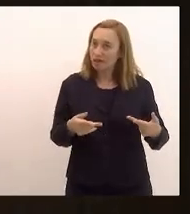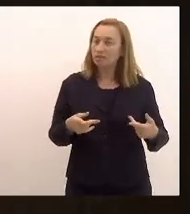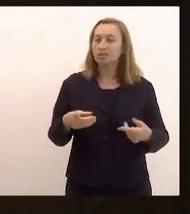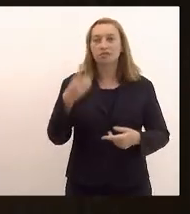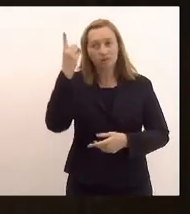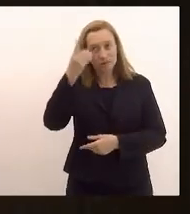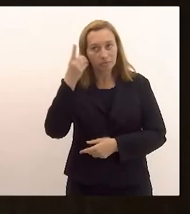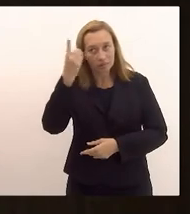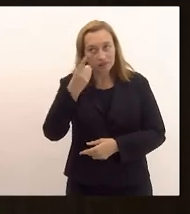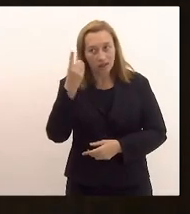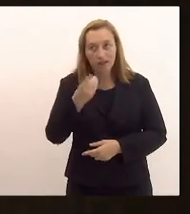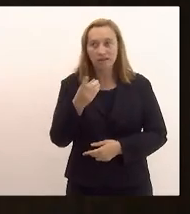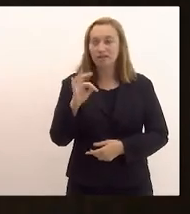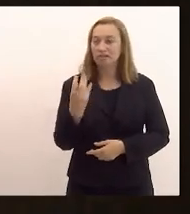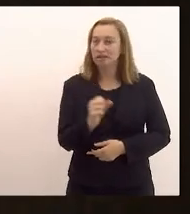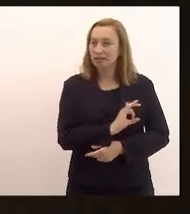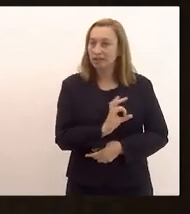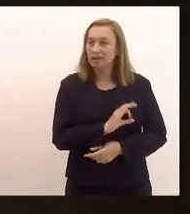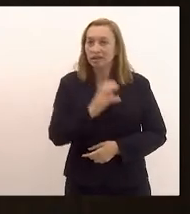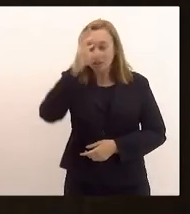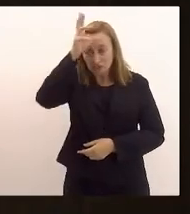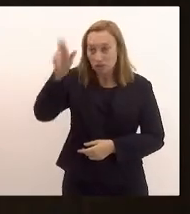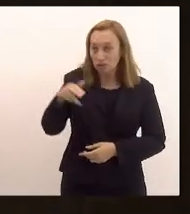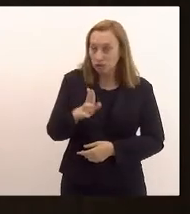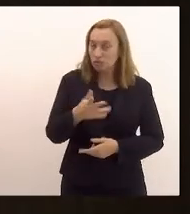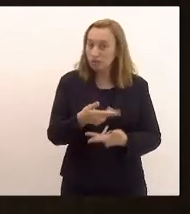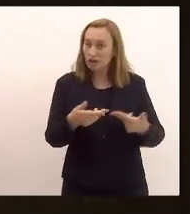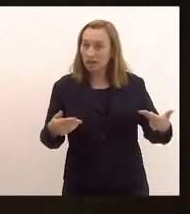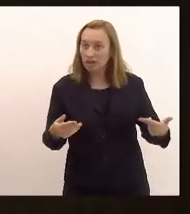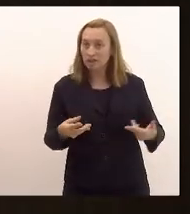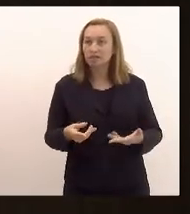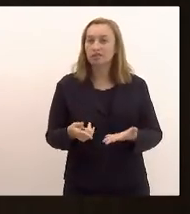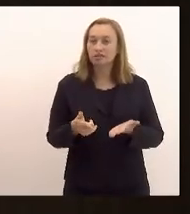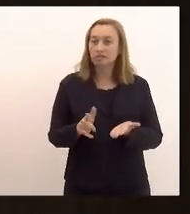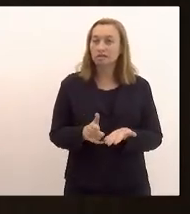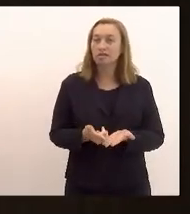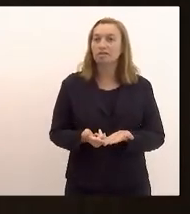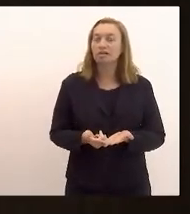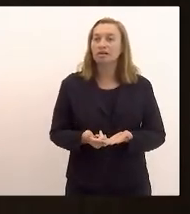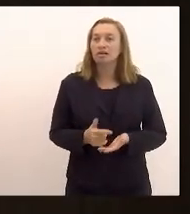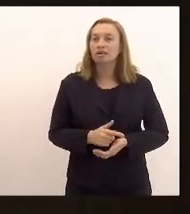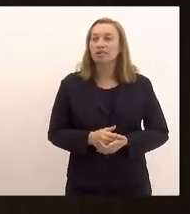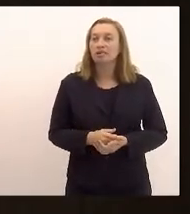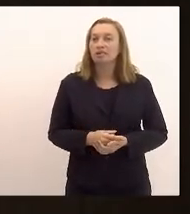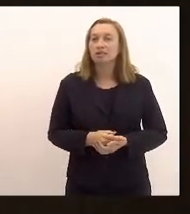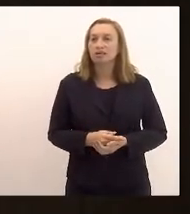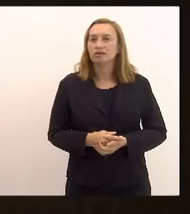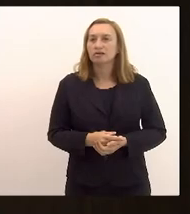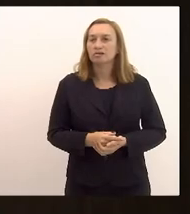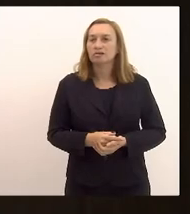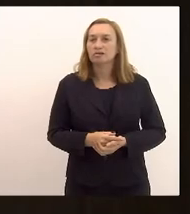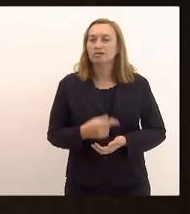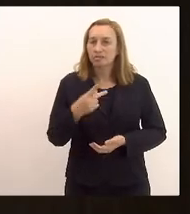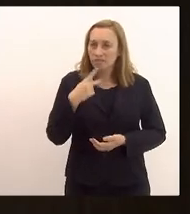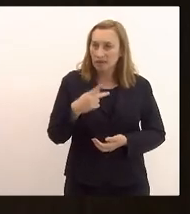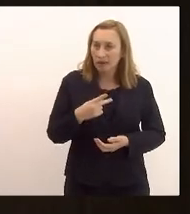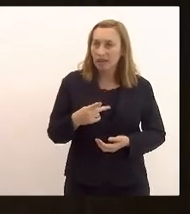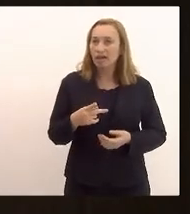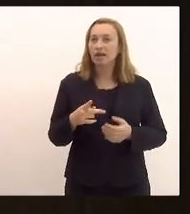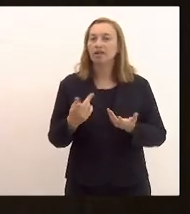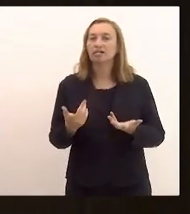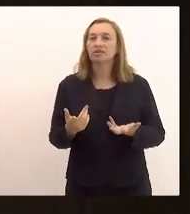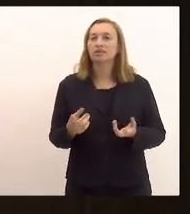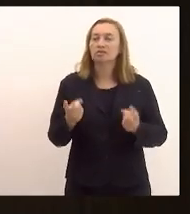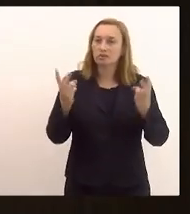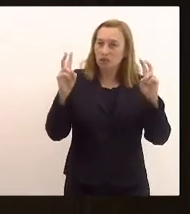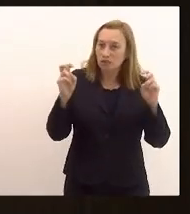deputado na serrote Ou acha fui na Gil foi a vários gabinetes entregar com antecedência é a minuta para se colocar à